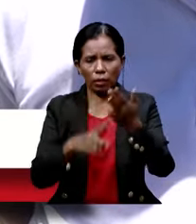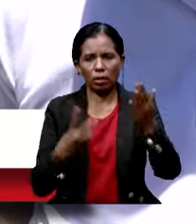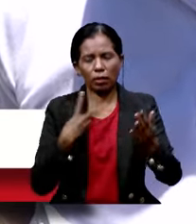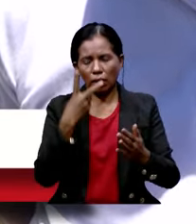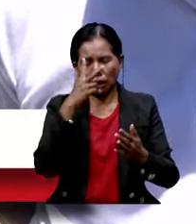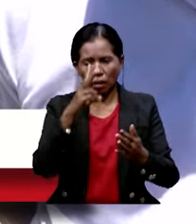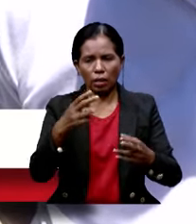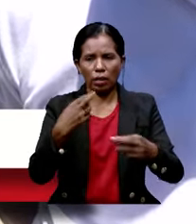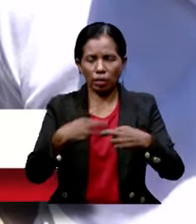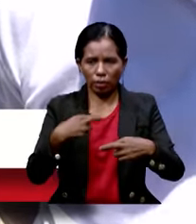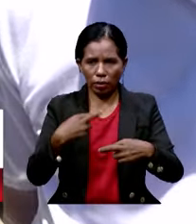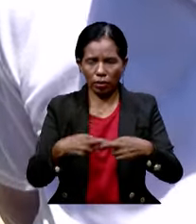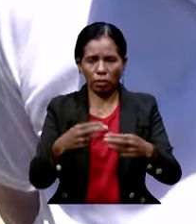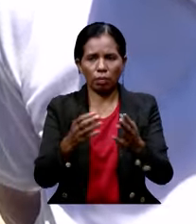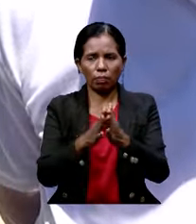sai risku ba merula.